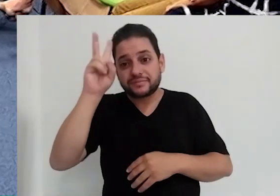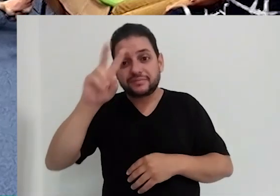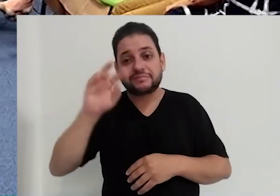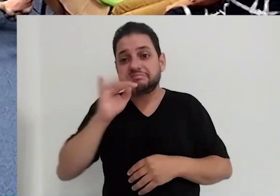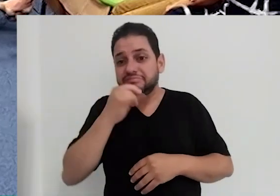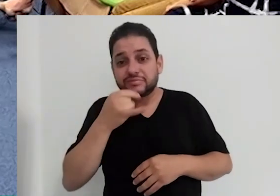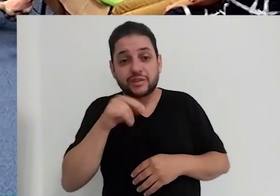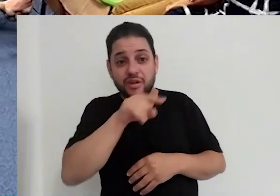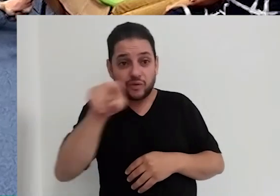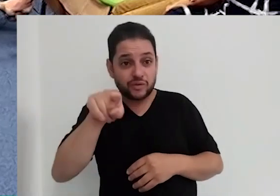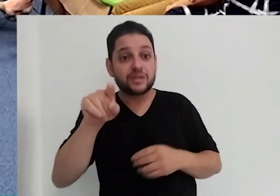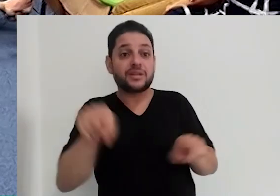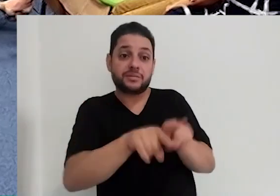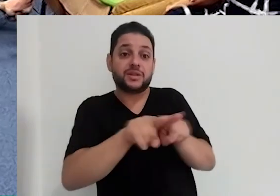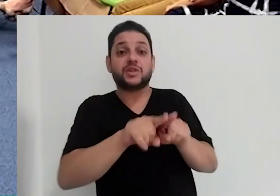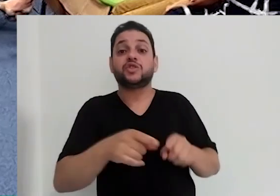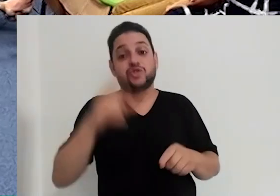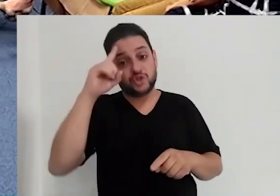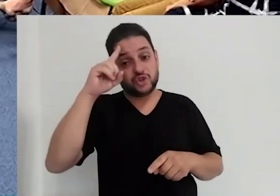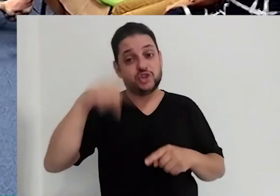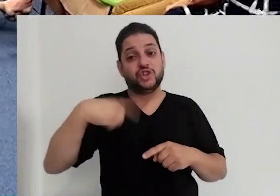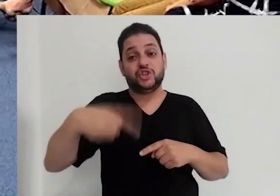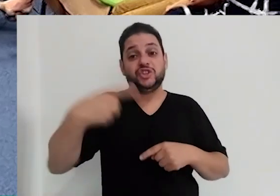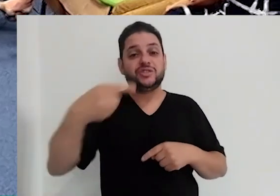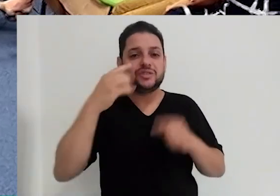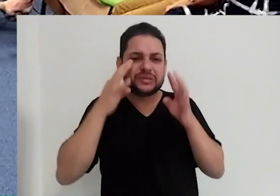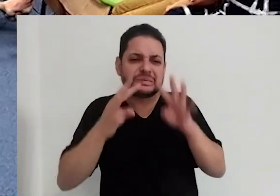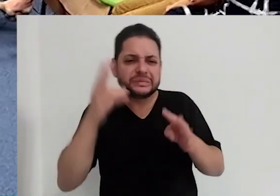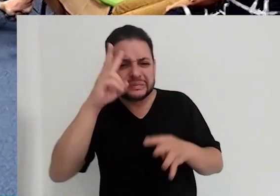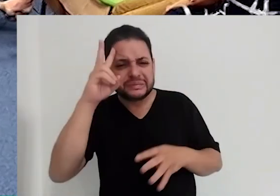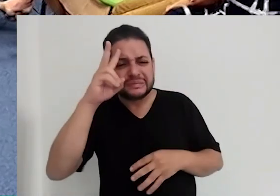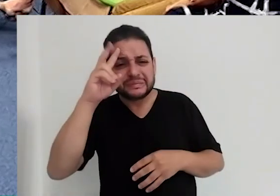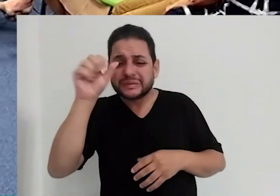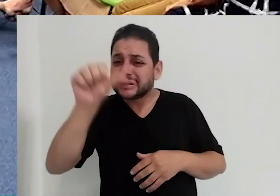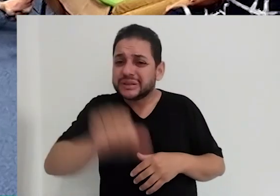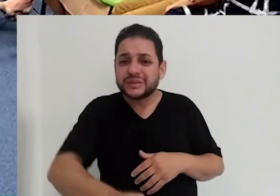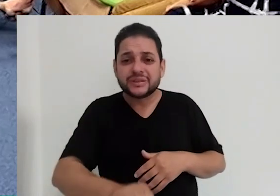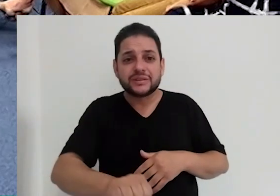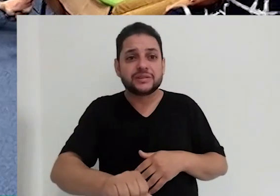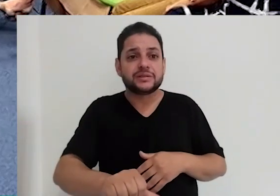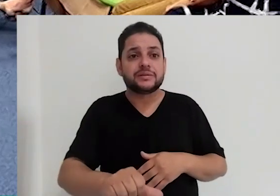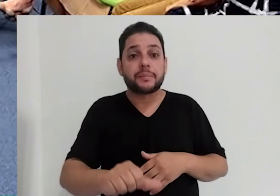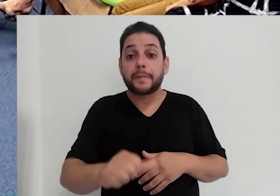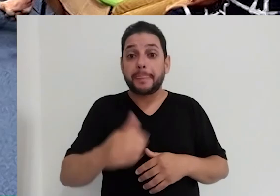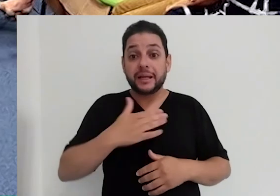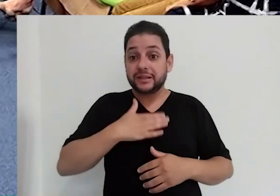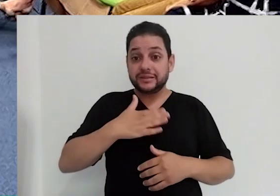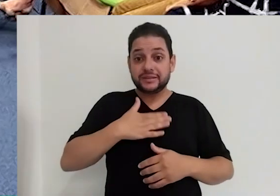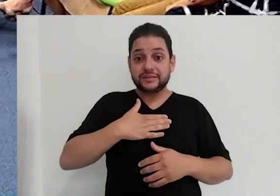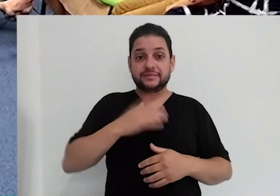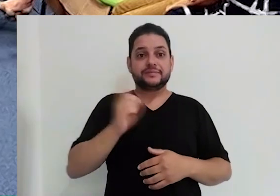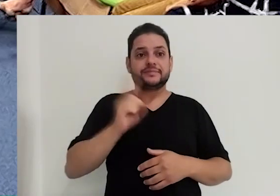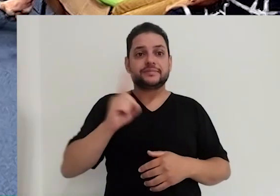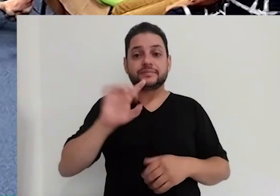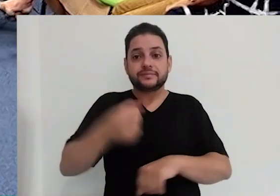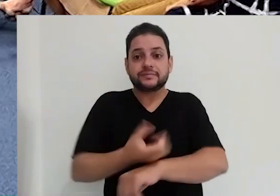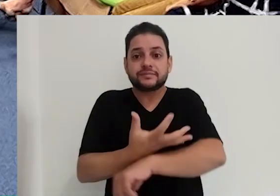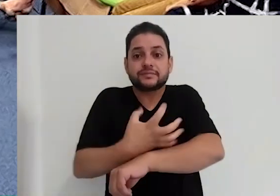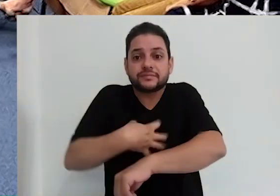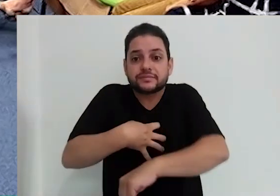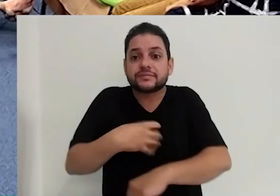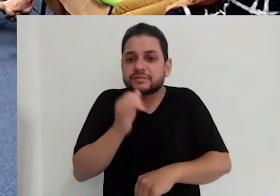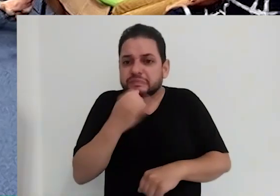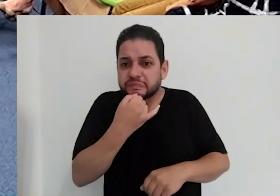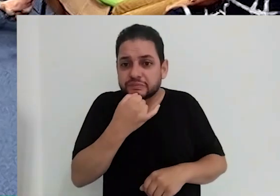história horrorosa né Eh mas você diz assim não é com a gente não é com a gente você pode ficar emocionado você pode ficar triste mas não aconteceu